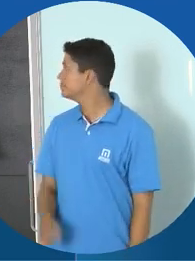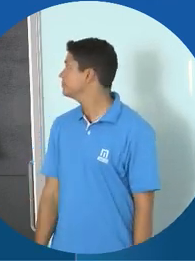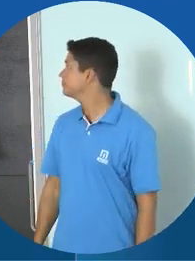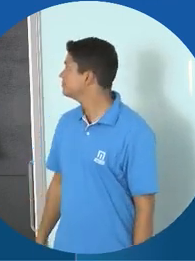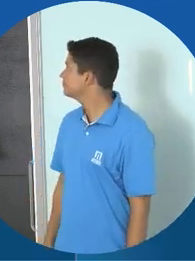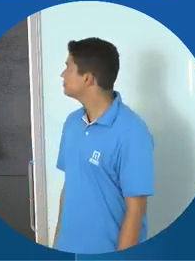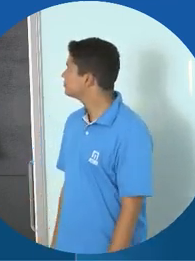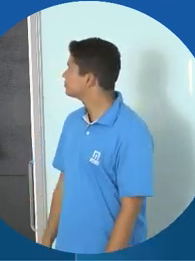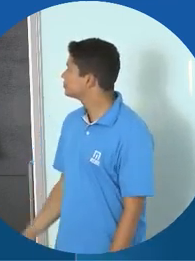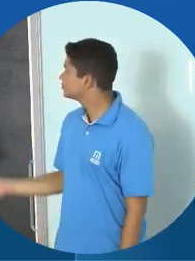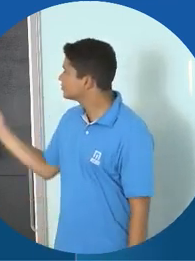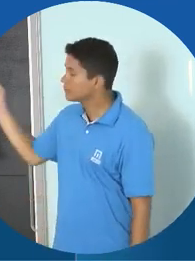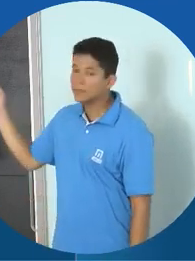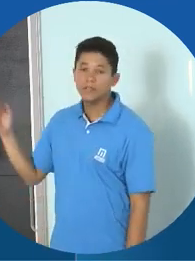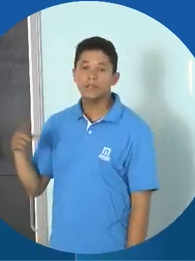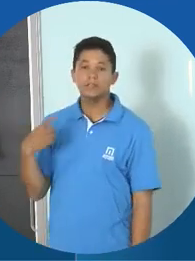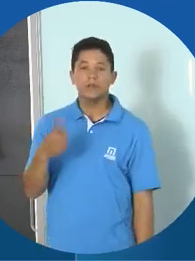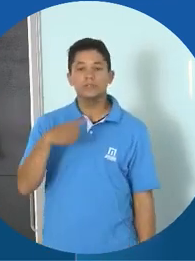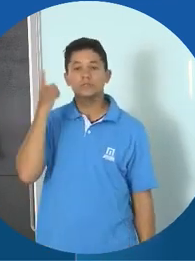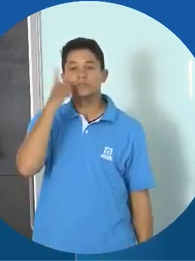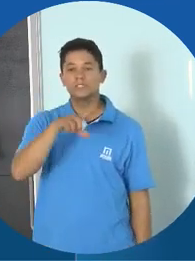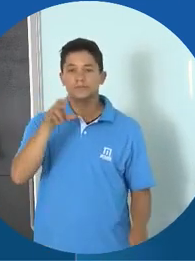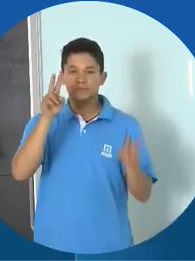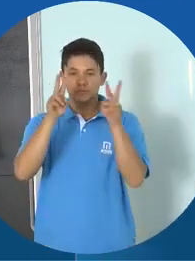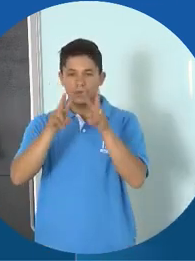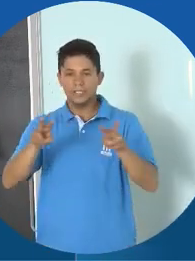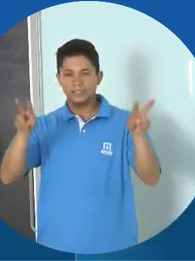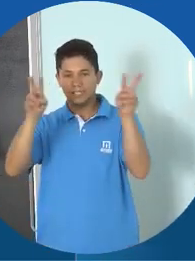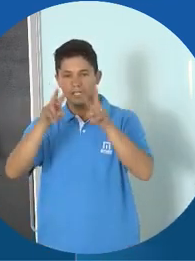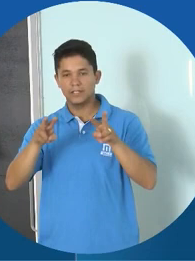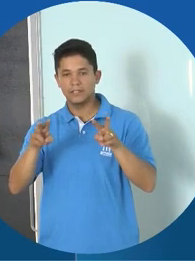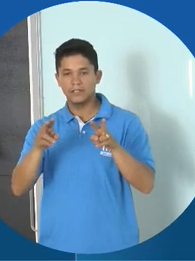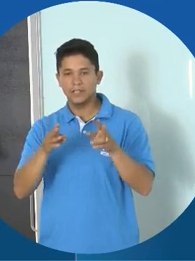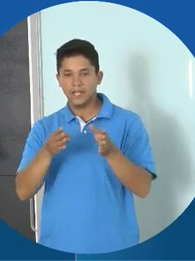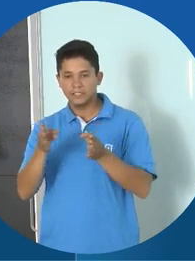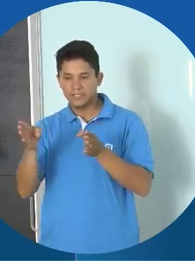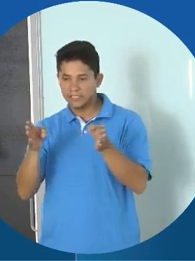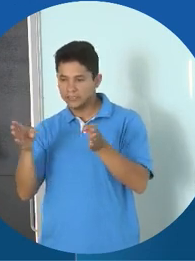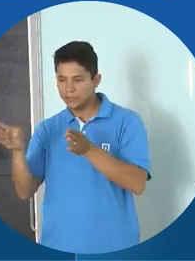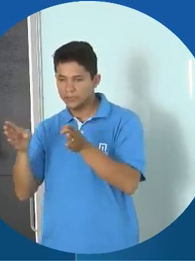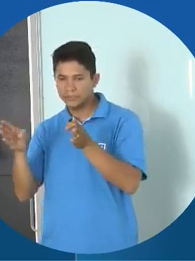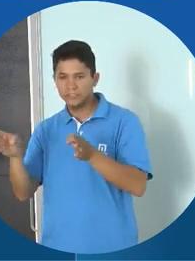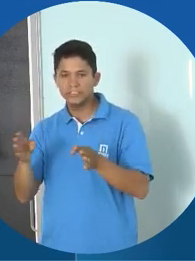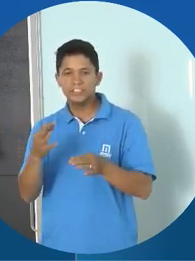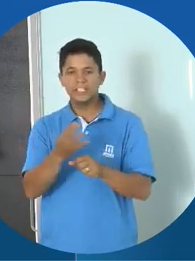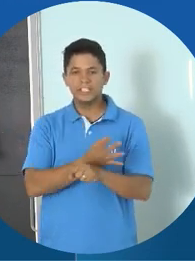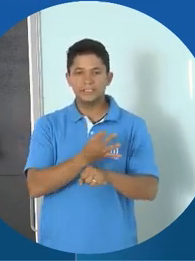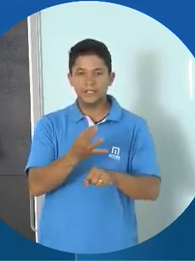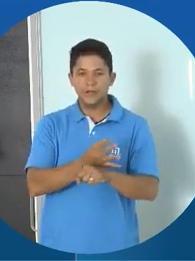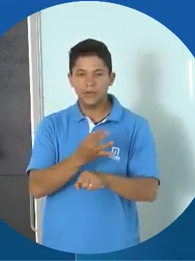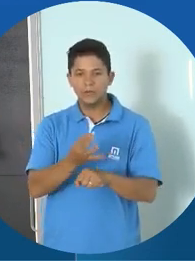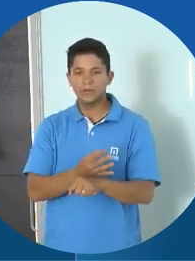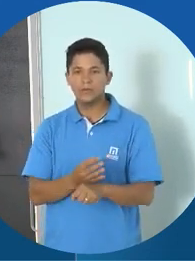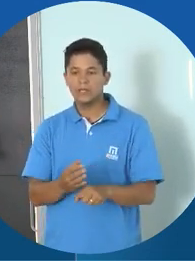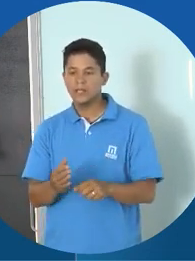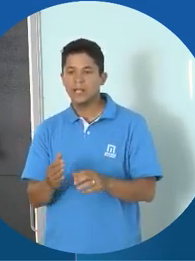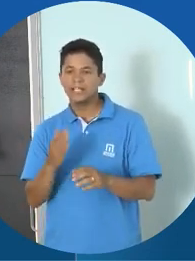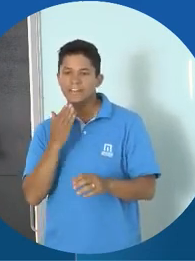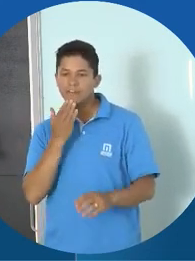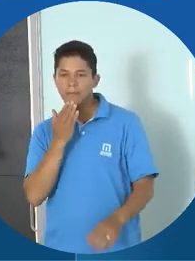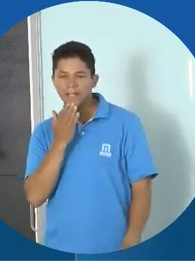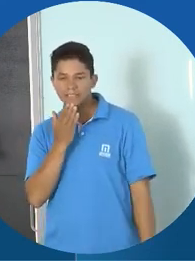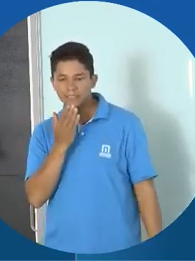nós conseguimos visualizar as direções preferenciais de tensão, as deformações. Isso